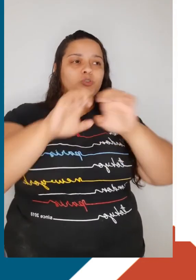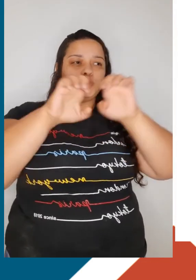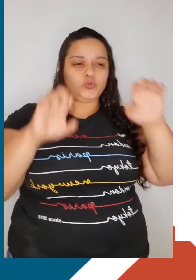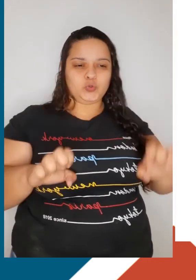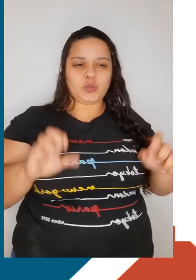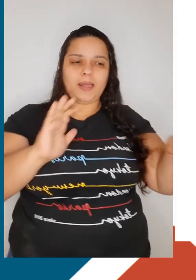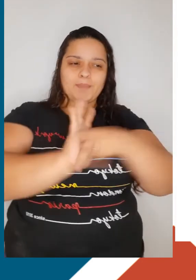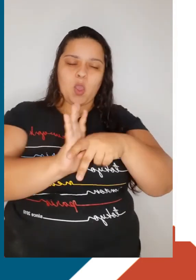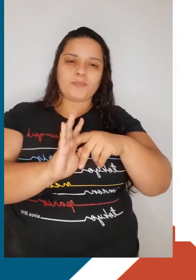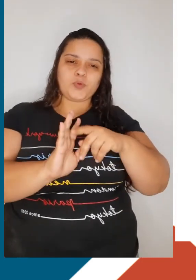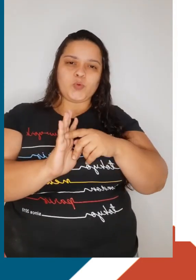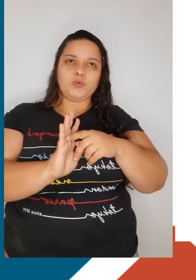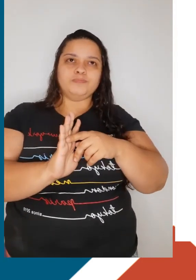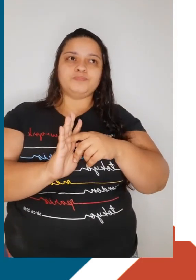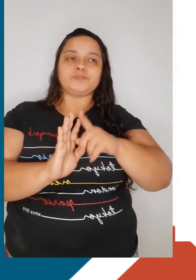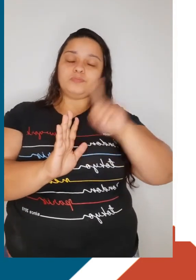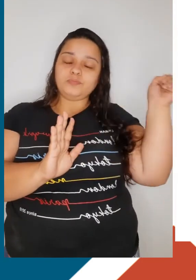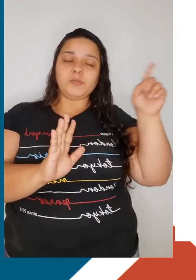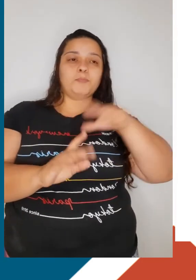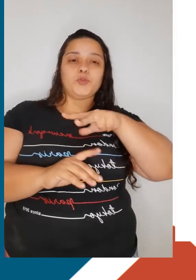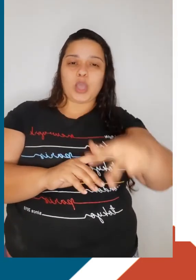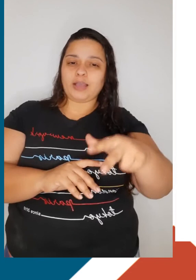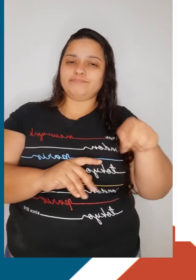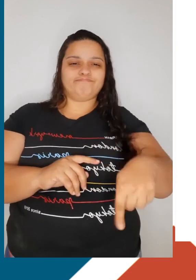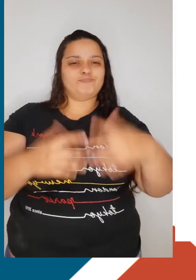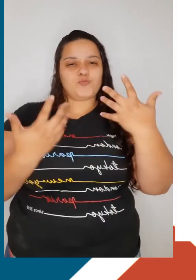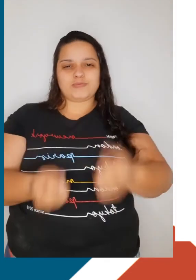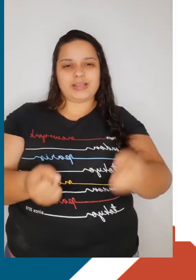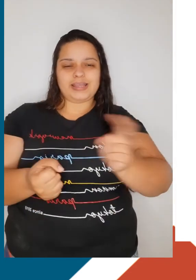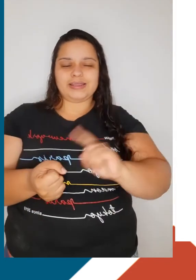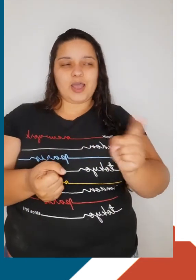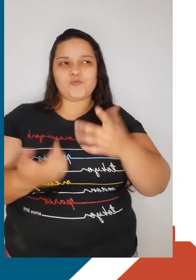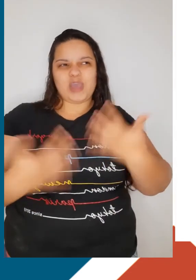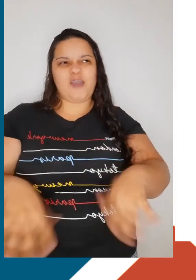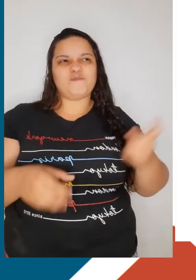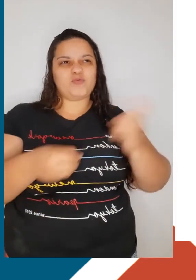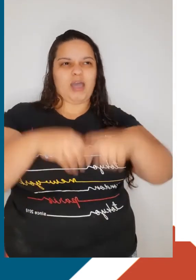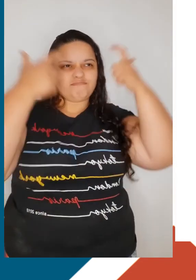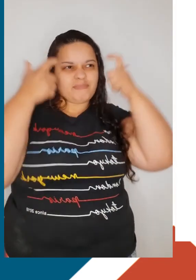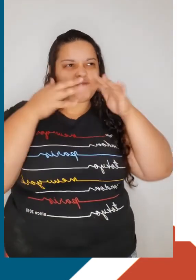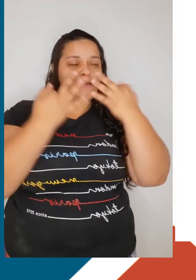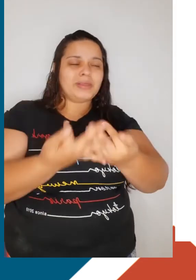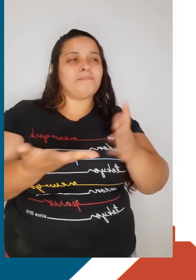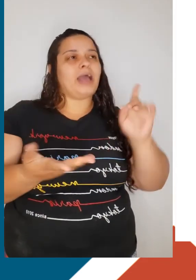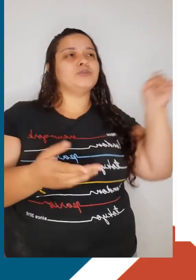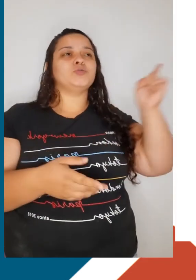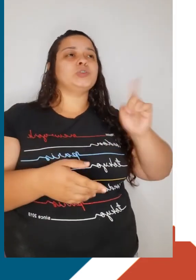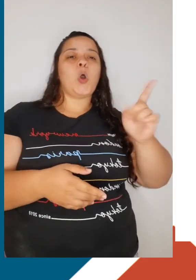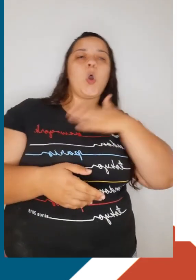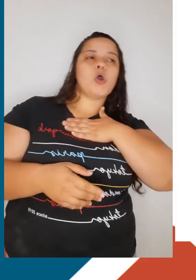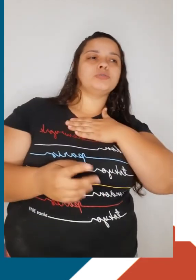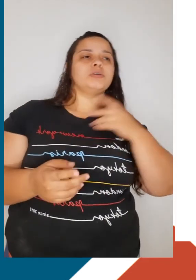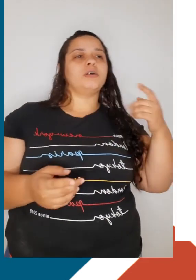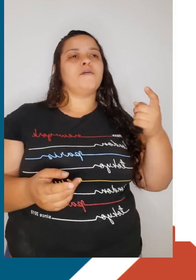dessa estrutura toda para o reino português, isso acabou, vamos assim dizendo,